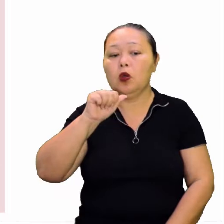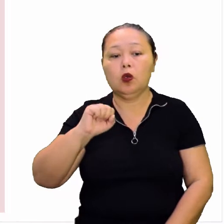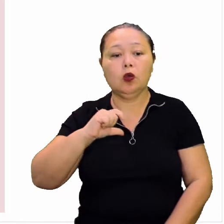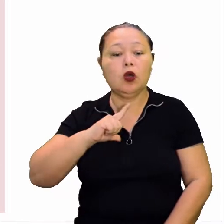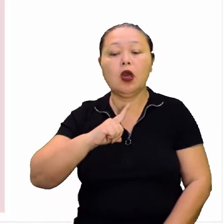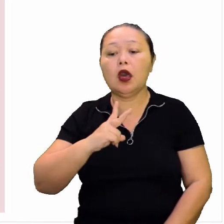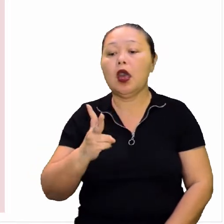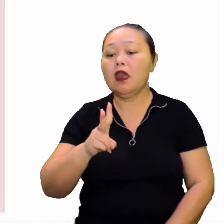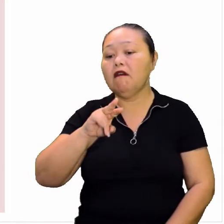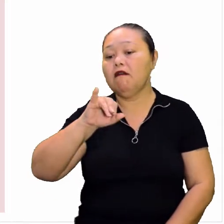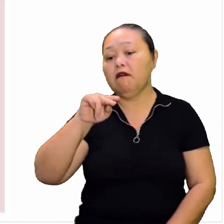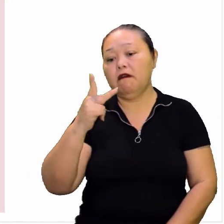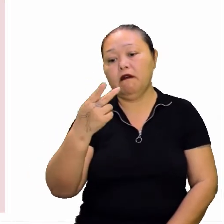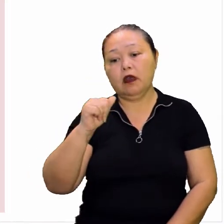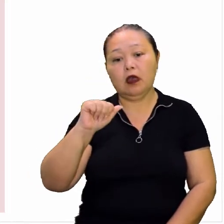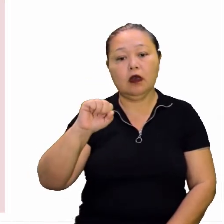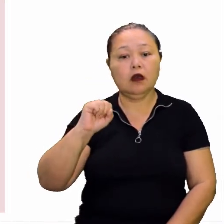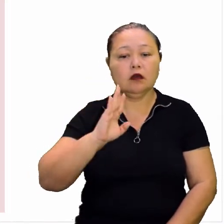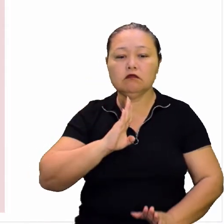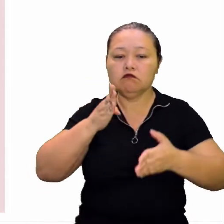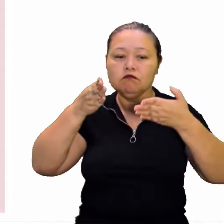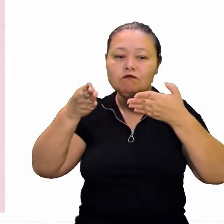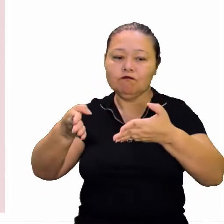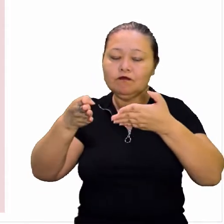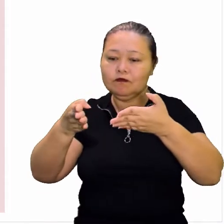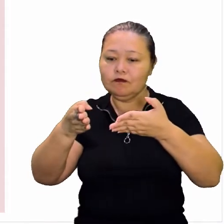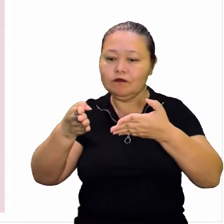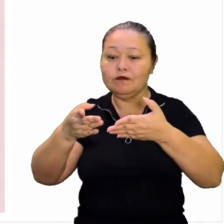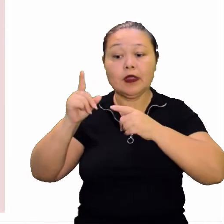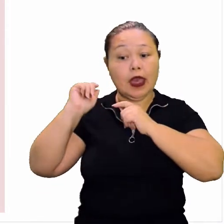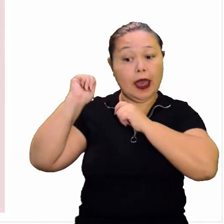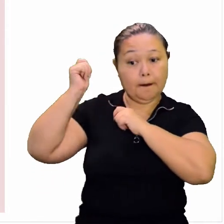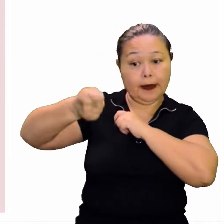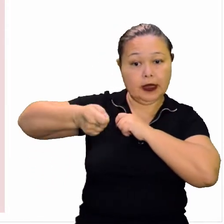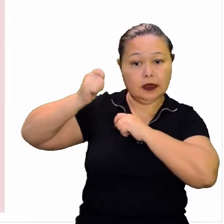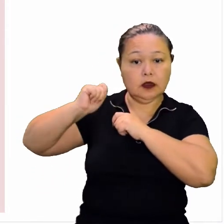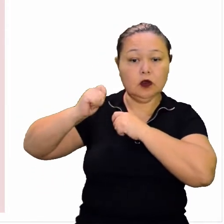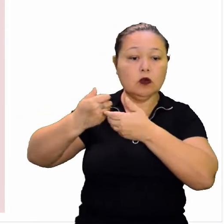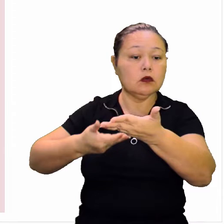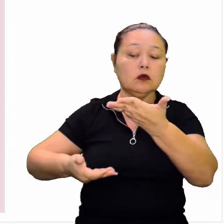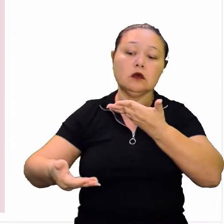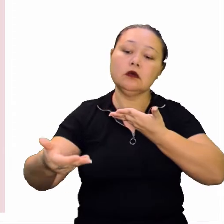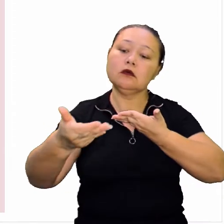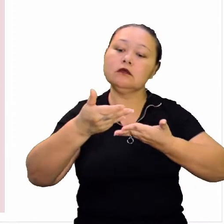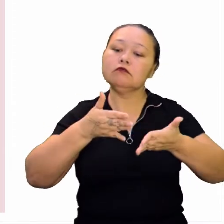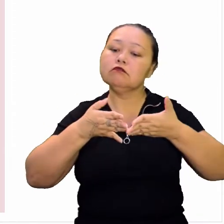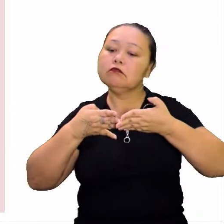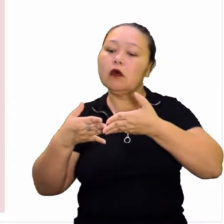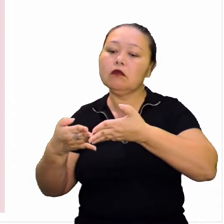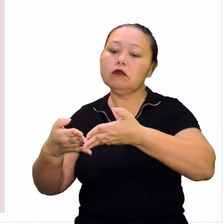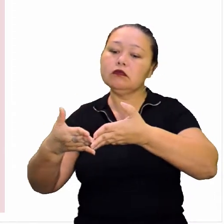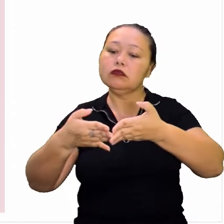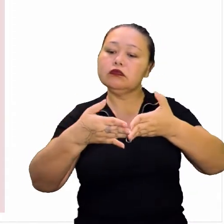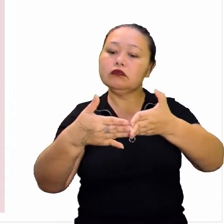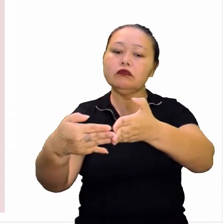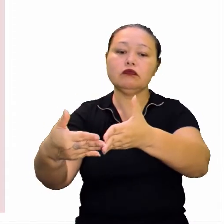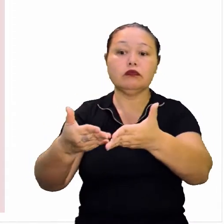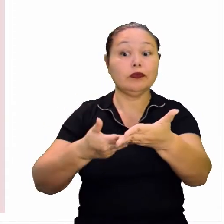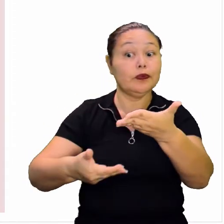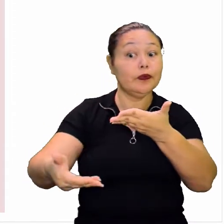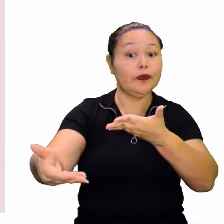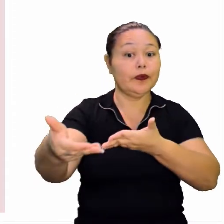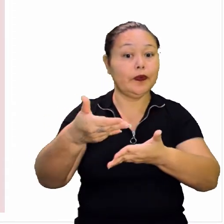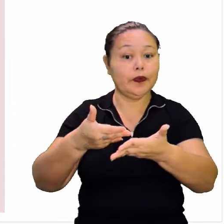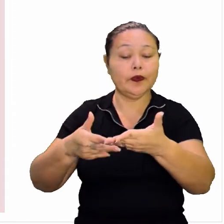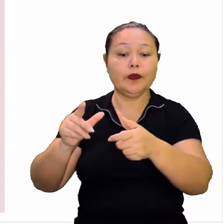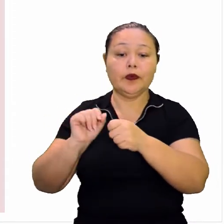e vinhas. E se dedicaram especialmente à pesca e ao comércio marítimo. Olha aí,